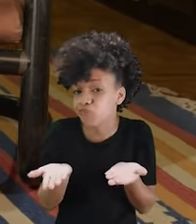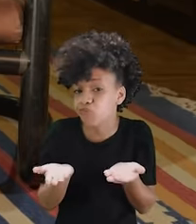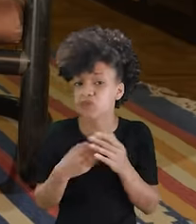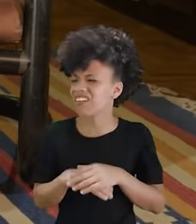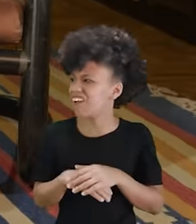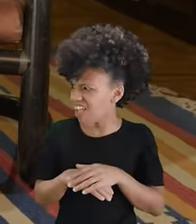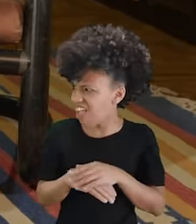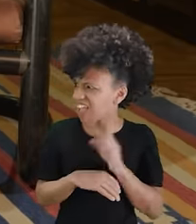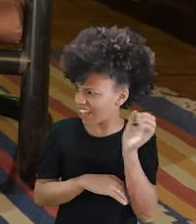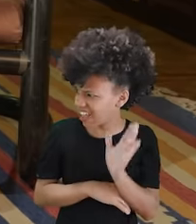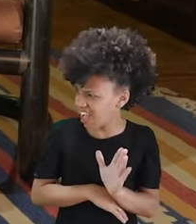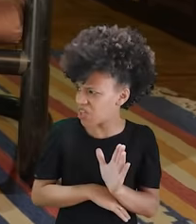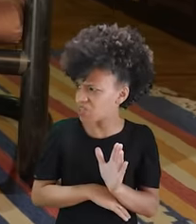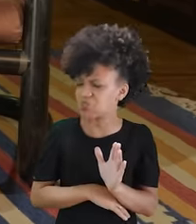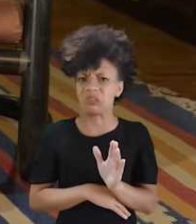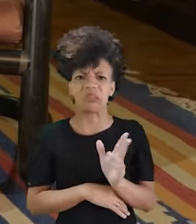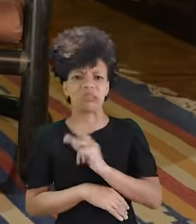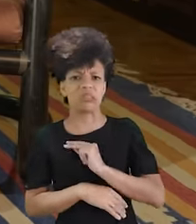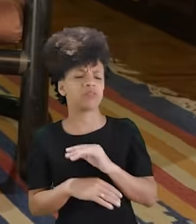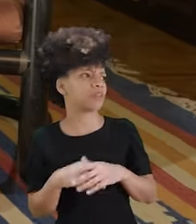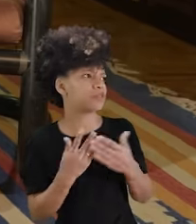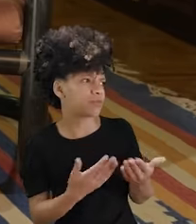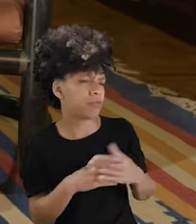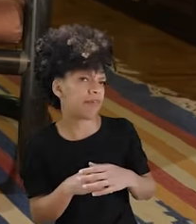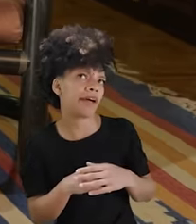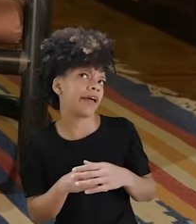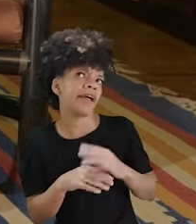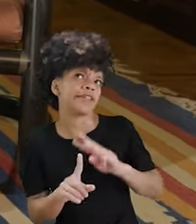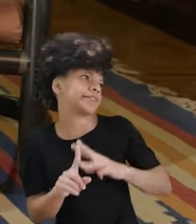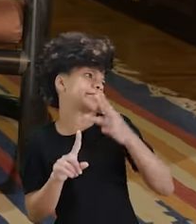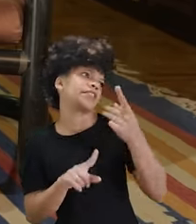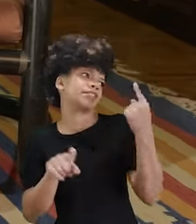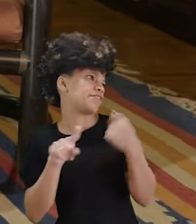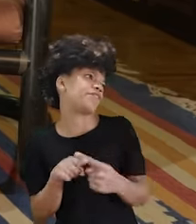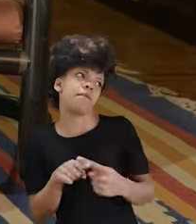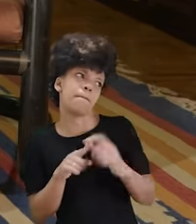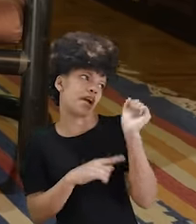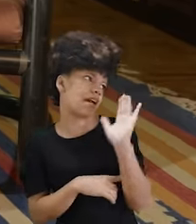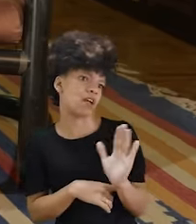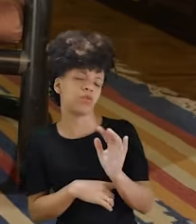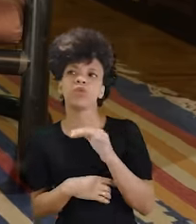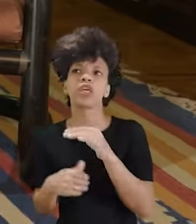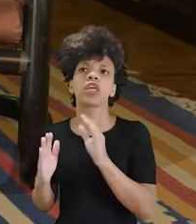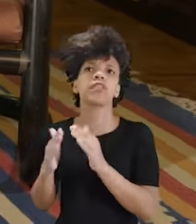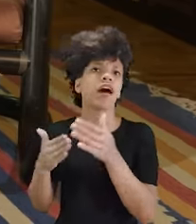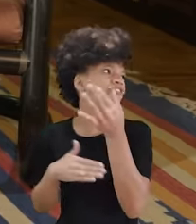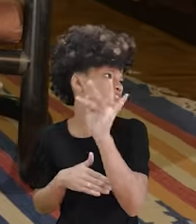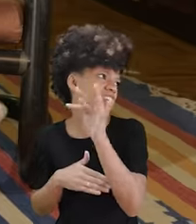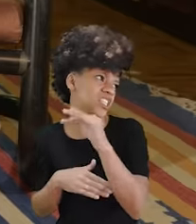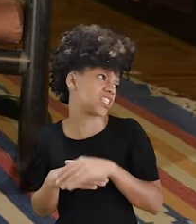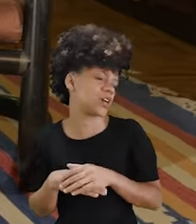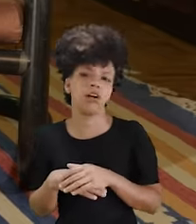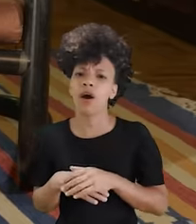né É mesmo Brasil era caro claro que parar o navio três vezes mais caro do que o porto de Nice